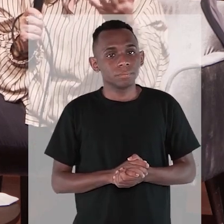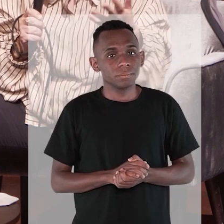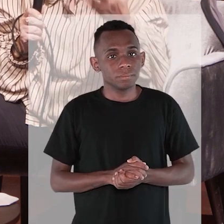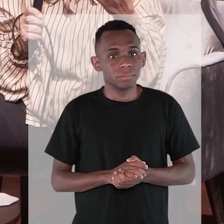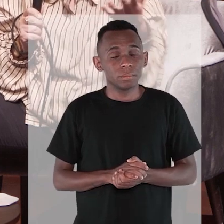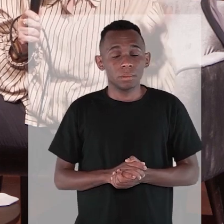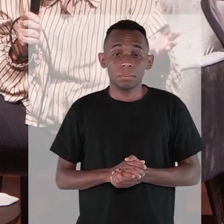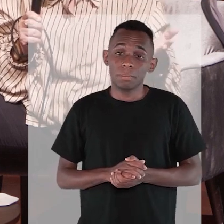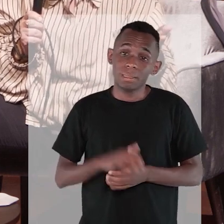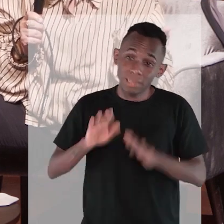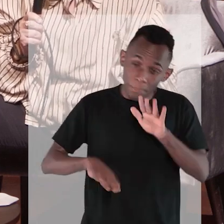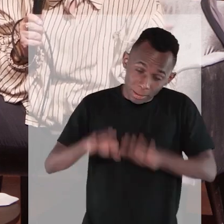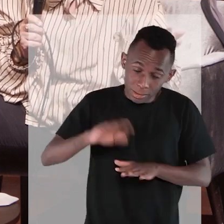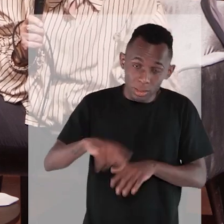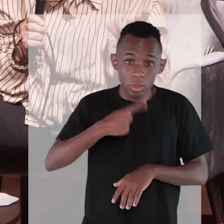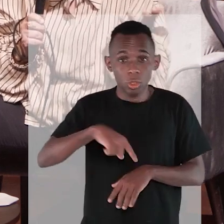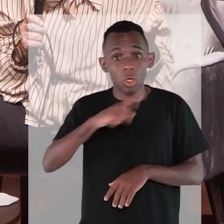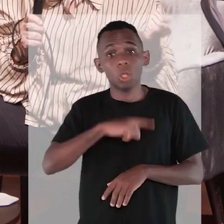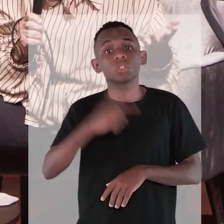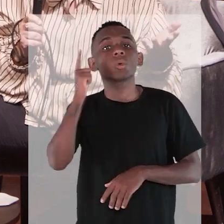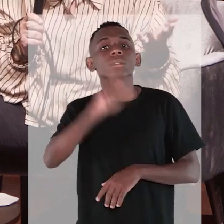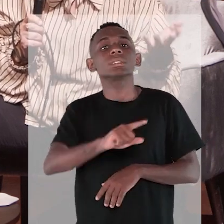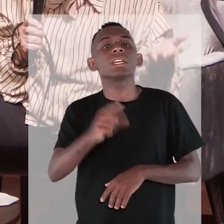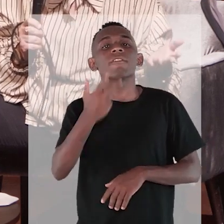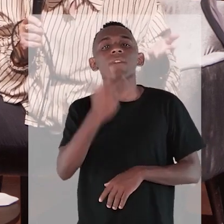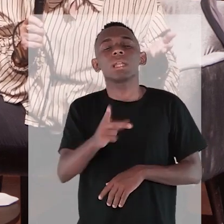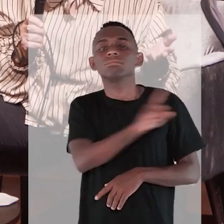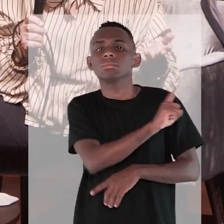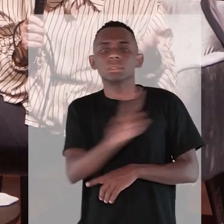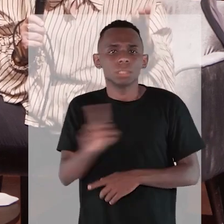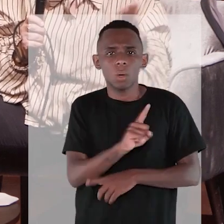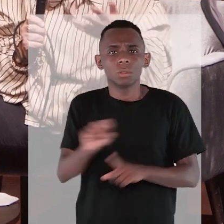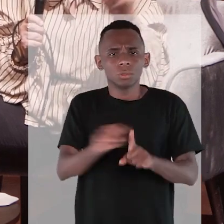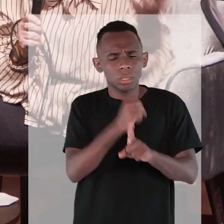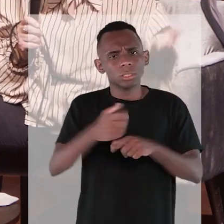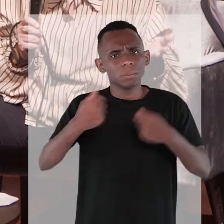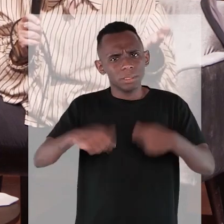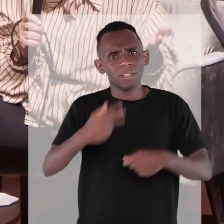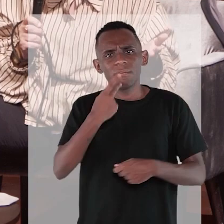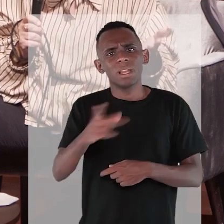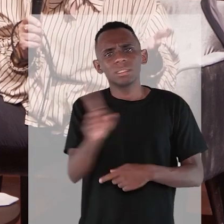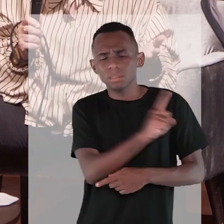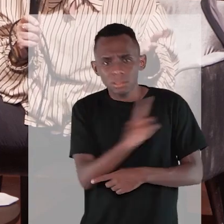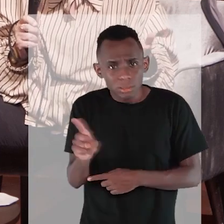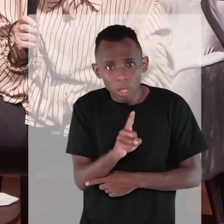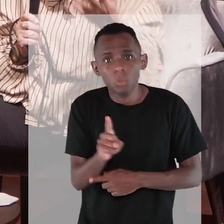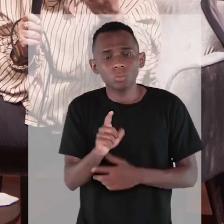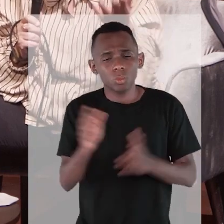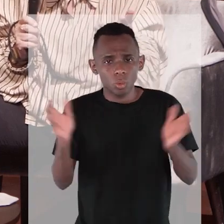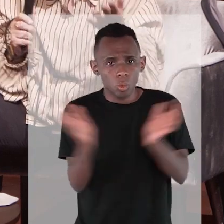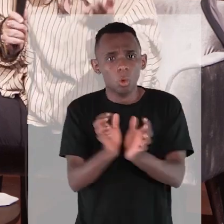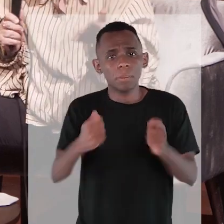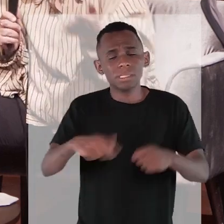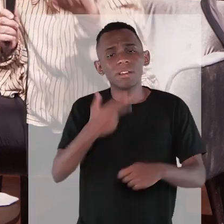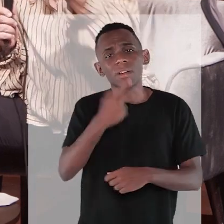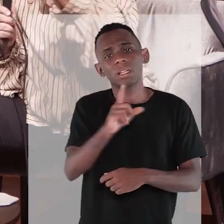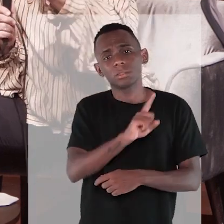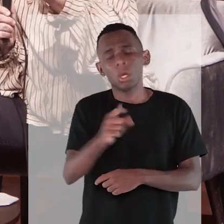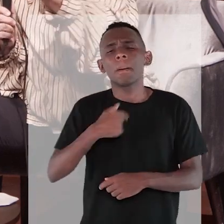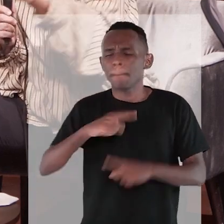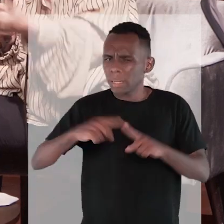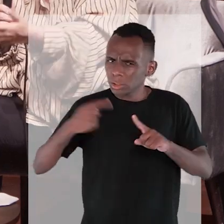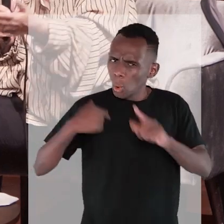para que a gente possa dizer não. A sociedade precisa dizer não, né? Uma fatia da sociedade precisa dizer não. Mas eu concordo com